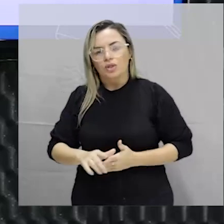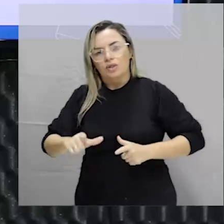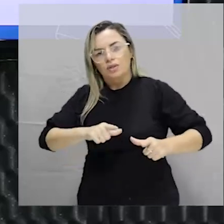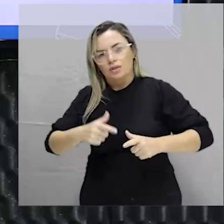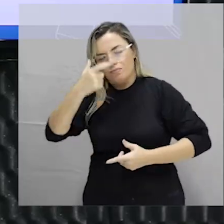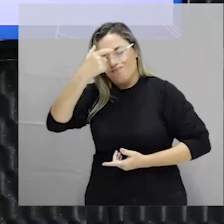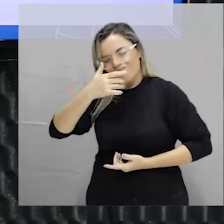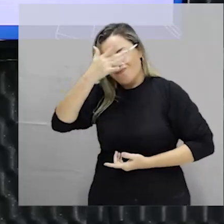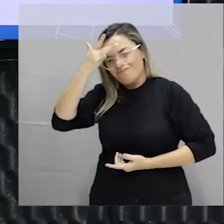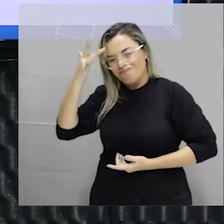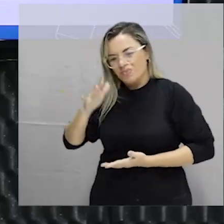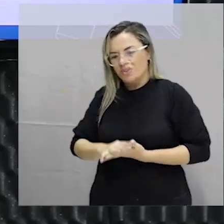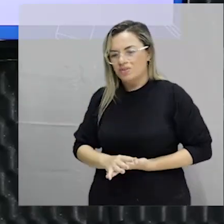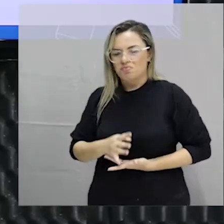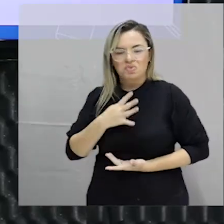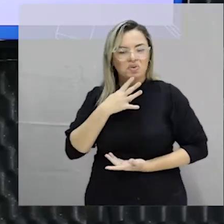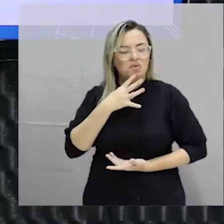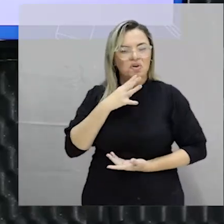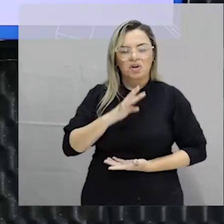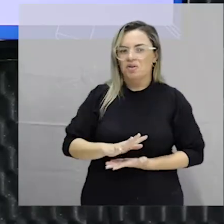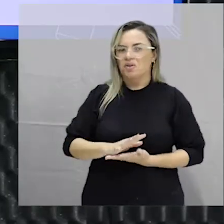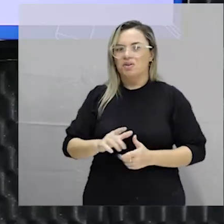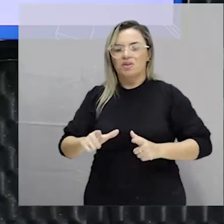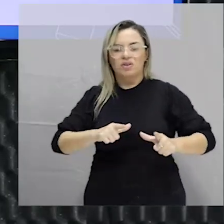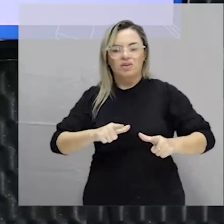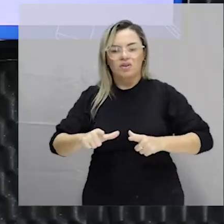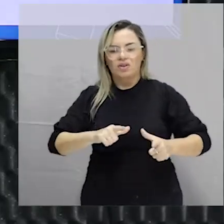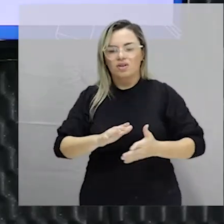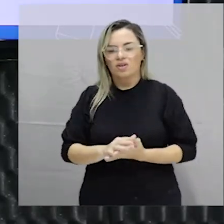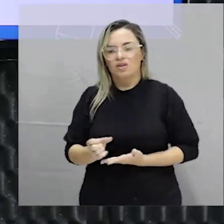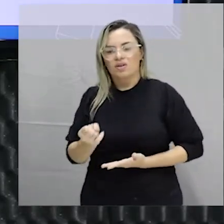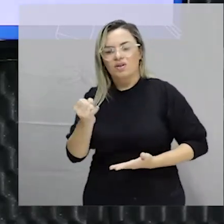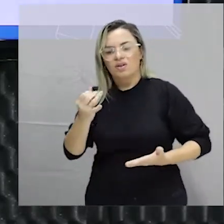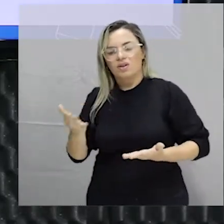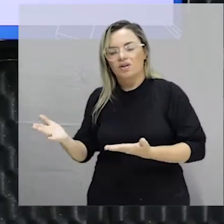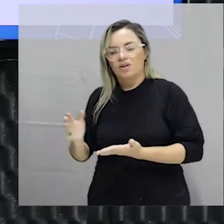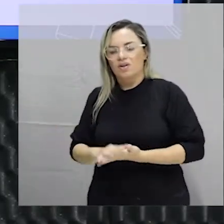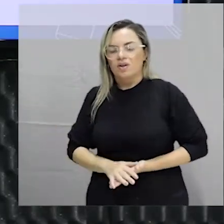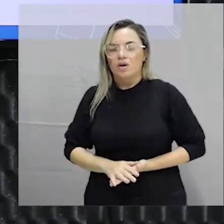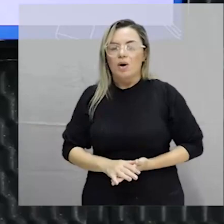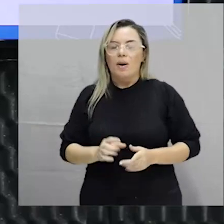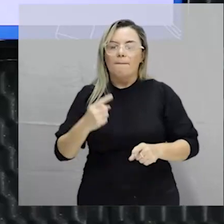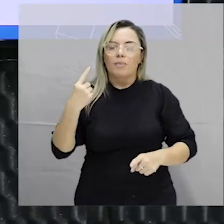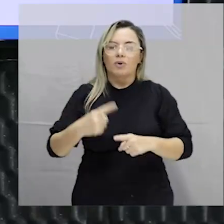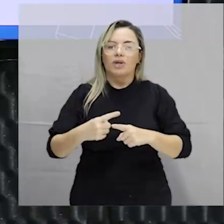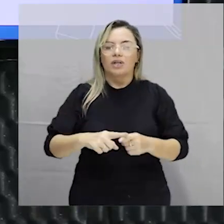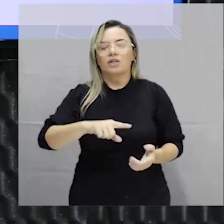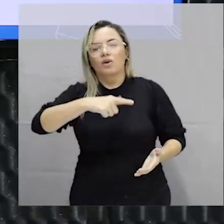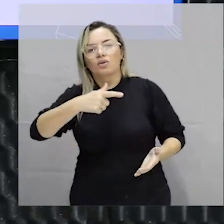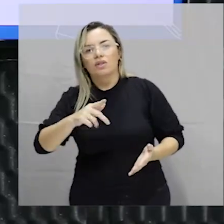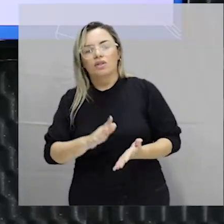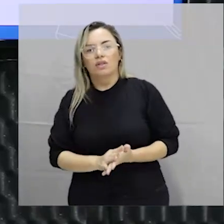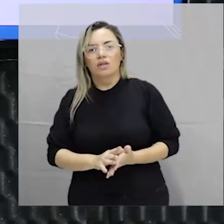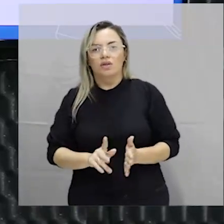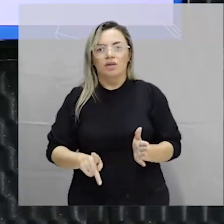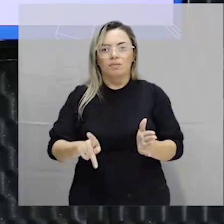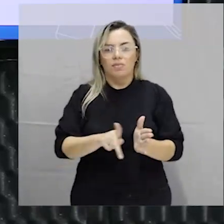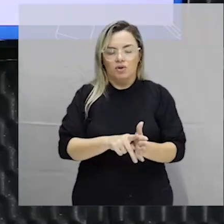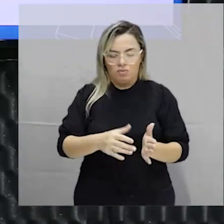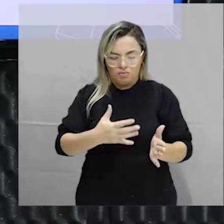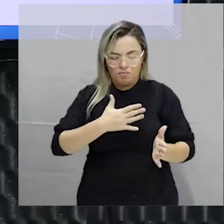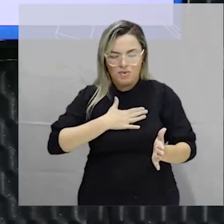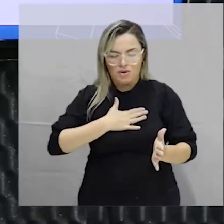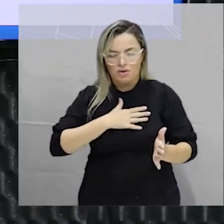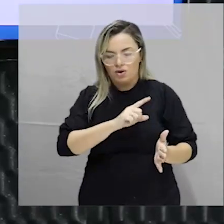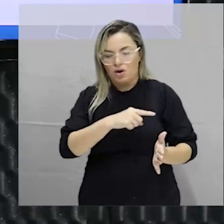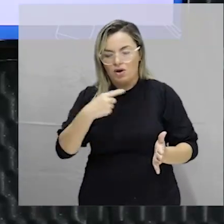de se reconhecer no seu próprio trabalho, porque eles não terão a posse daquilo que eles produziram. Essa posse estará com uma